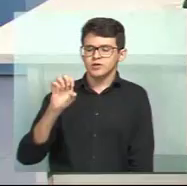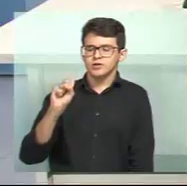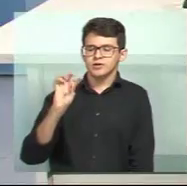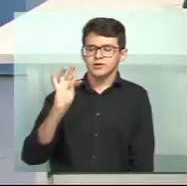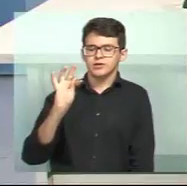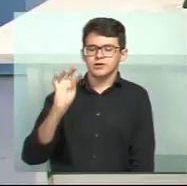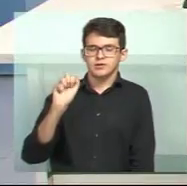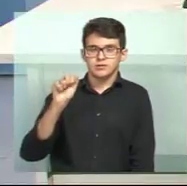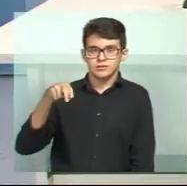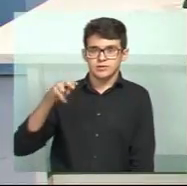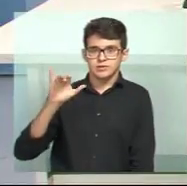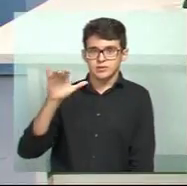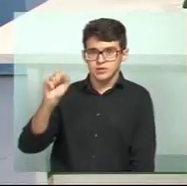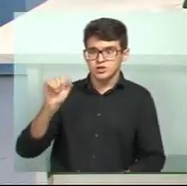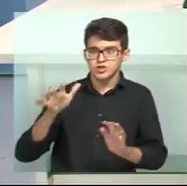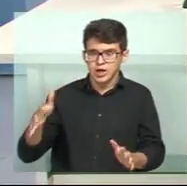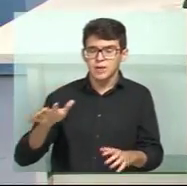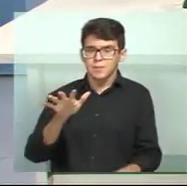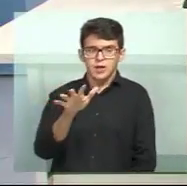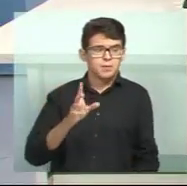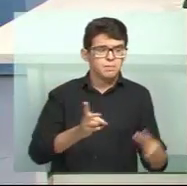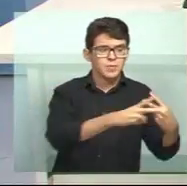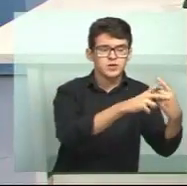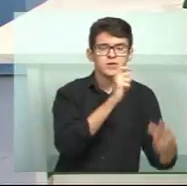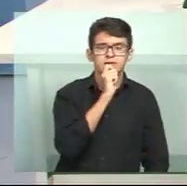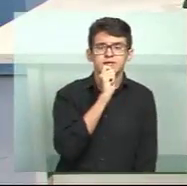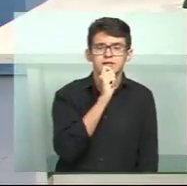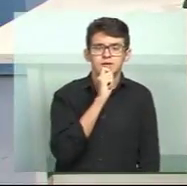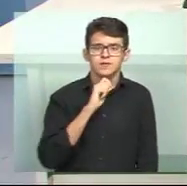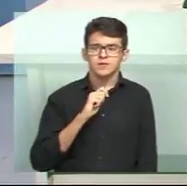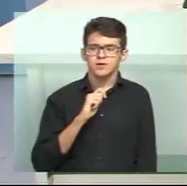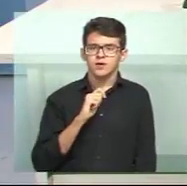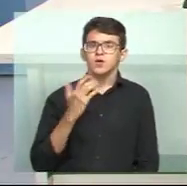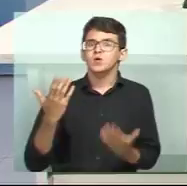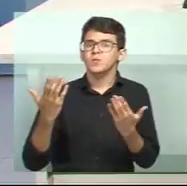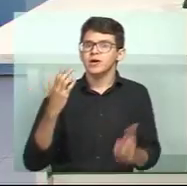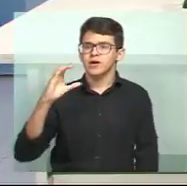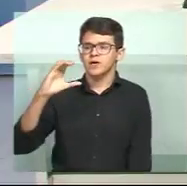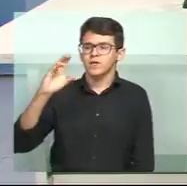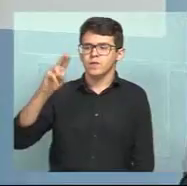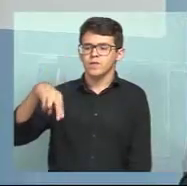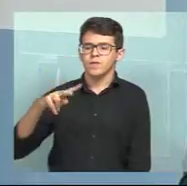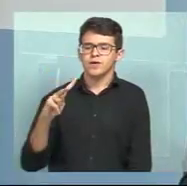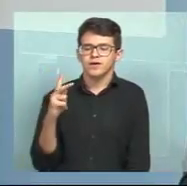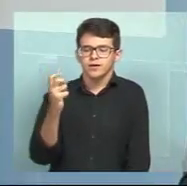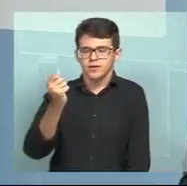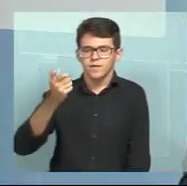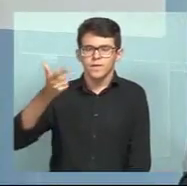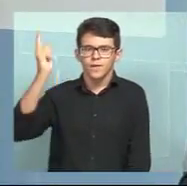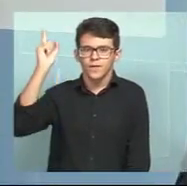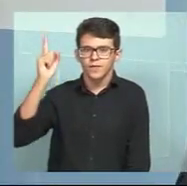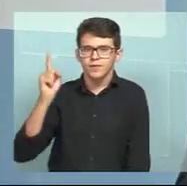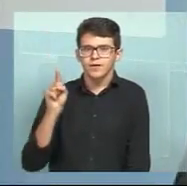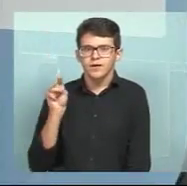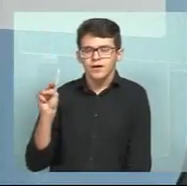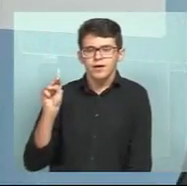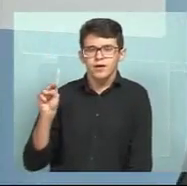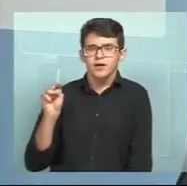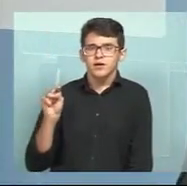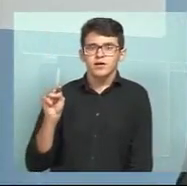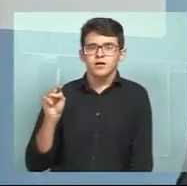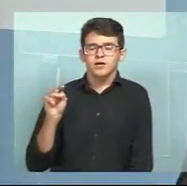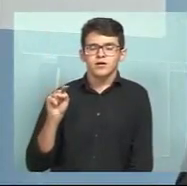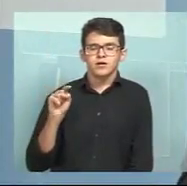parlamentar. O Eduardo Cunha, repito para vocês, Já fora privilegiado. aquele canalha do Eduardo Cunha, que era um verdadeiro